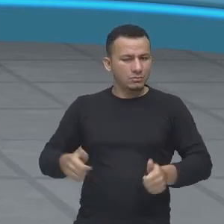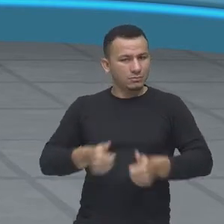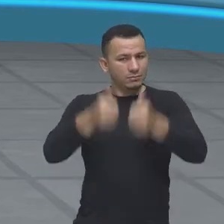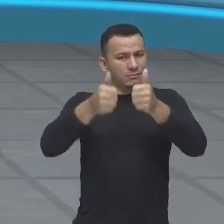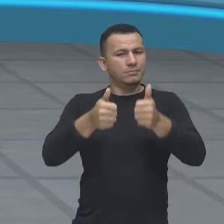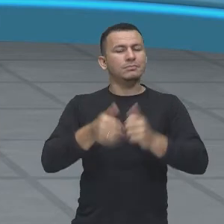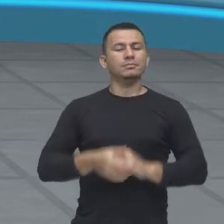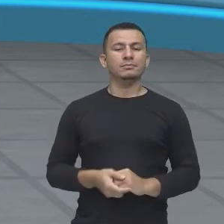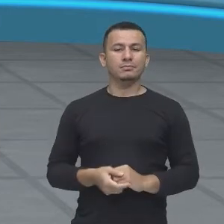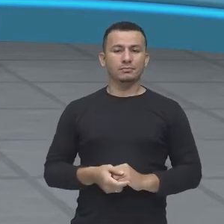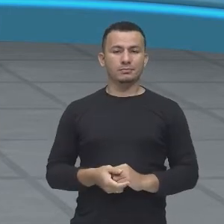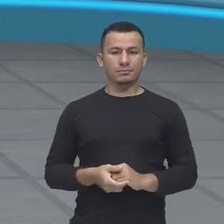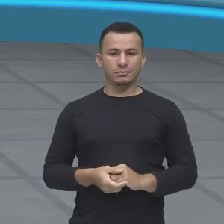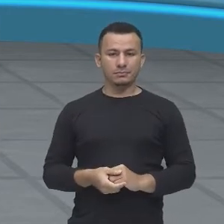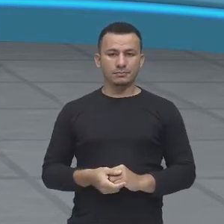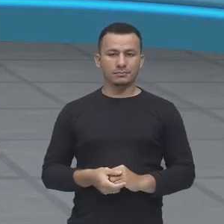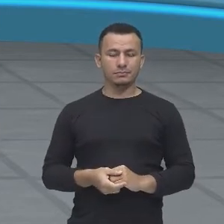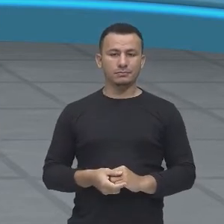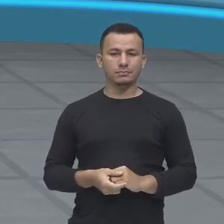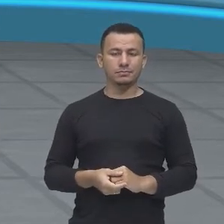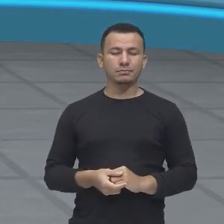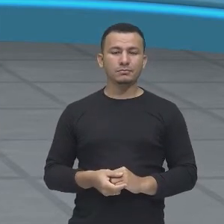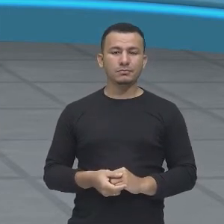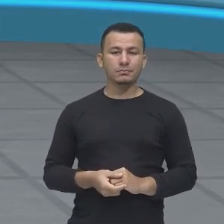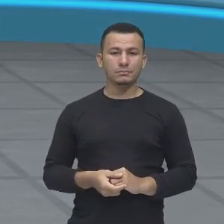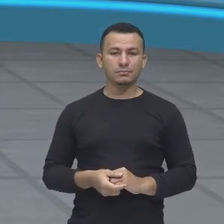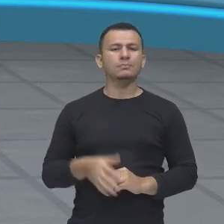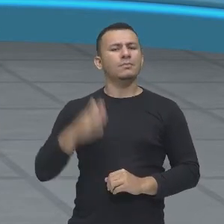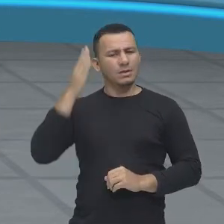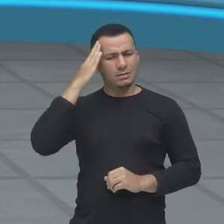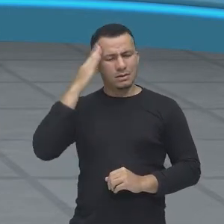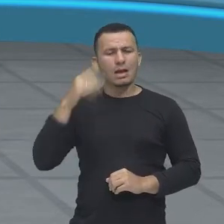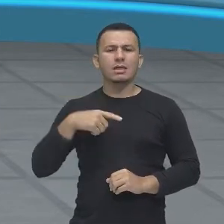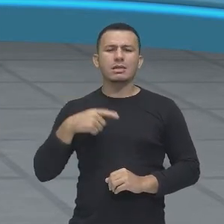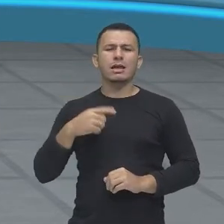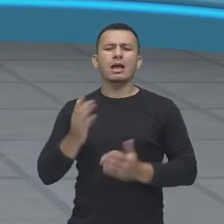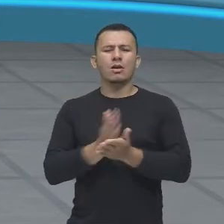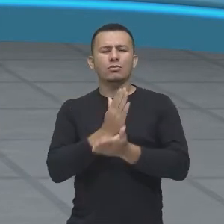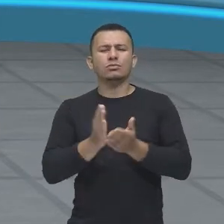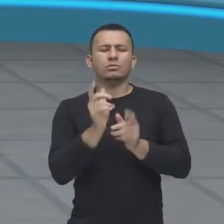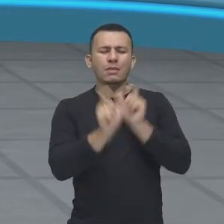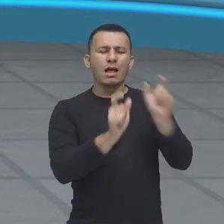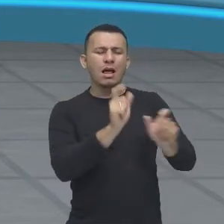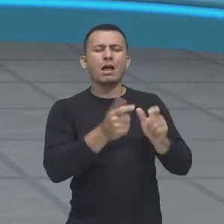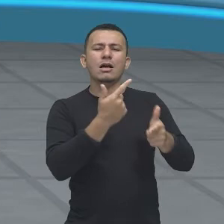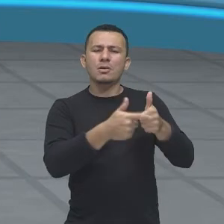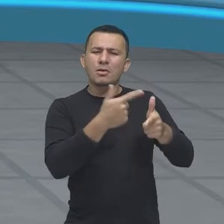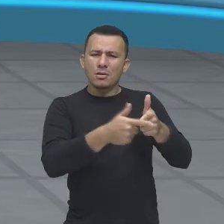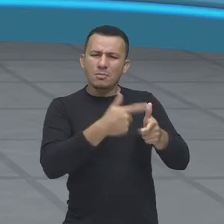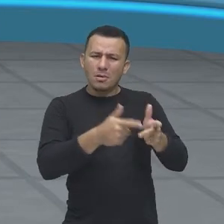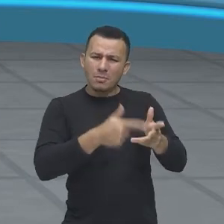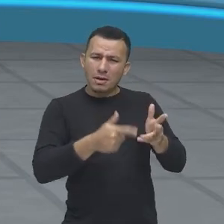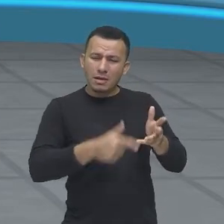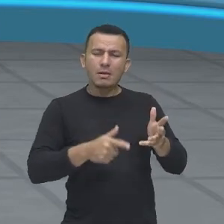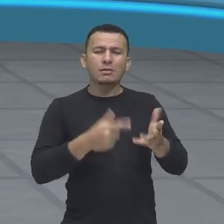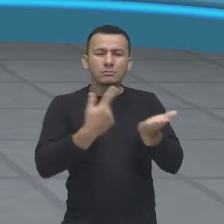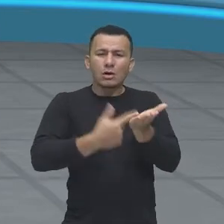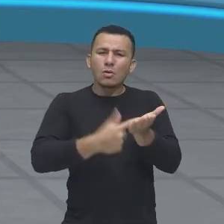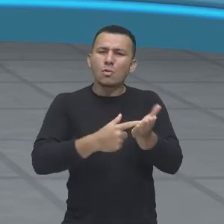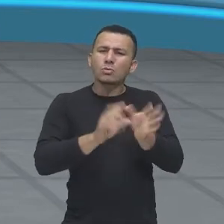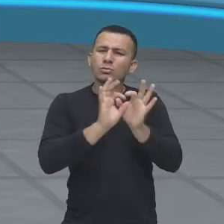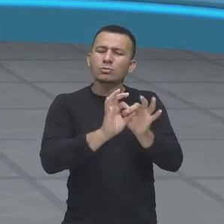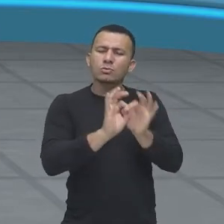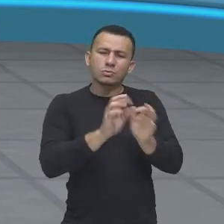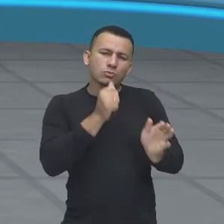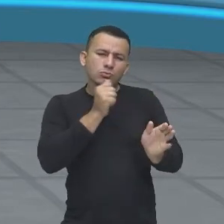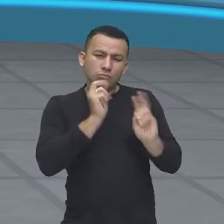do comércio internacional, ok? Mesmo com as críticas, mesmo com alguns problemas relacionados a isso, o acordo ele existe. Ele está